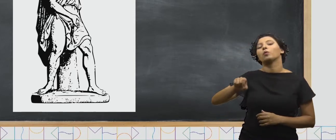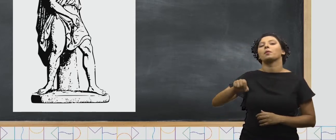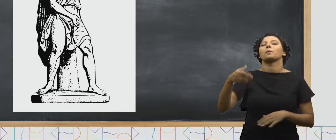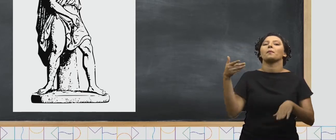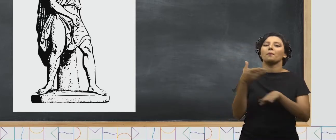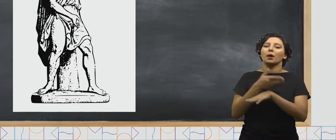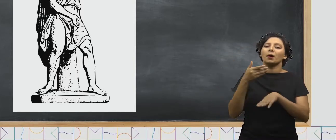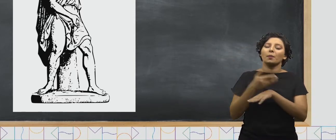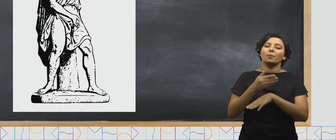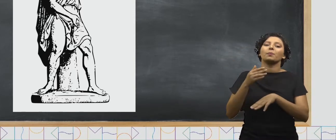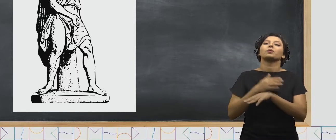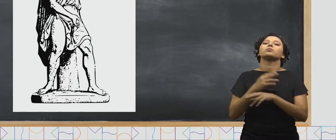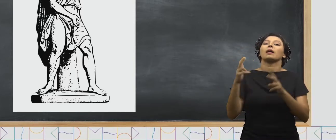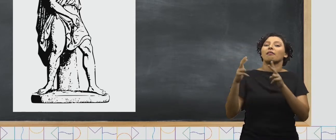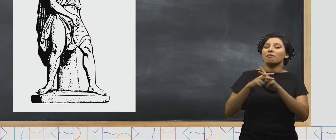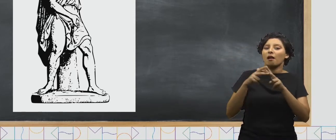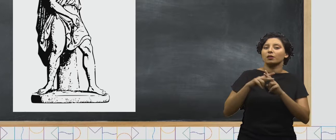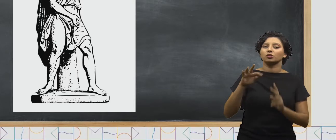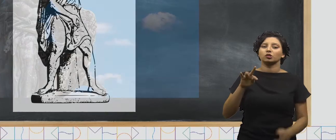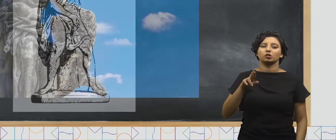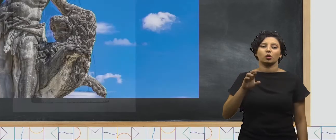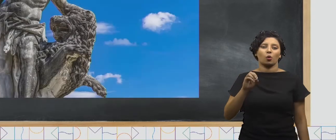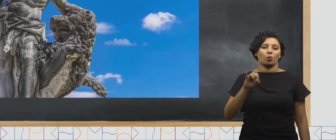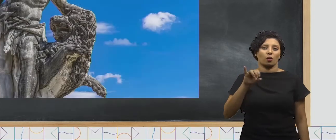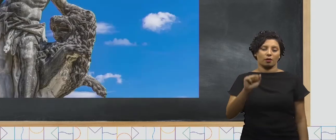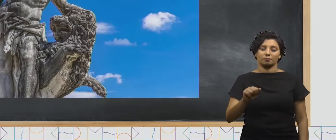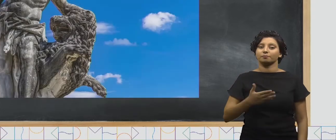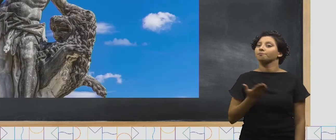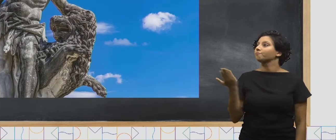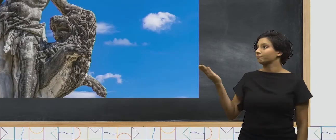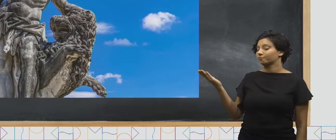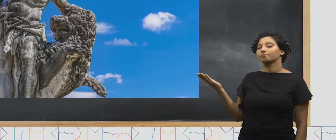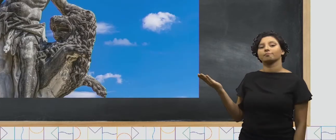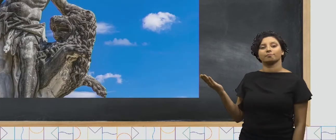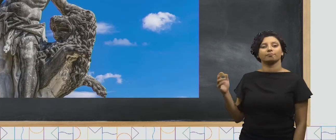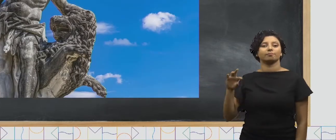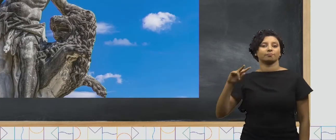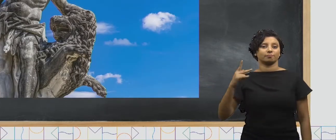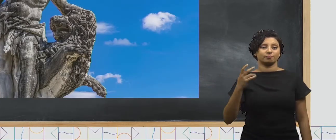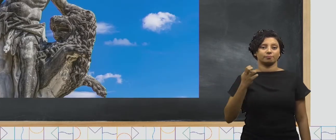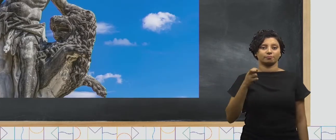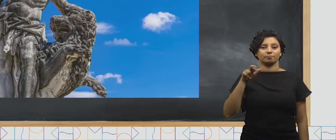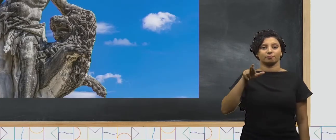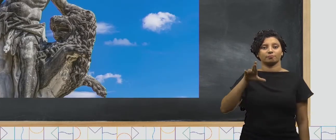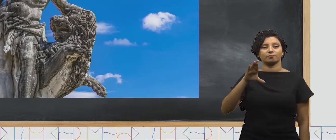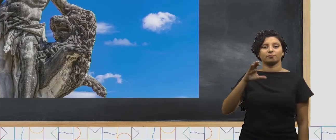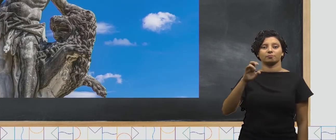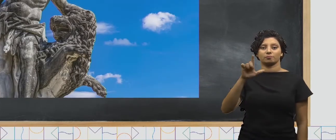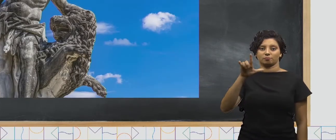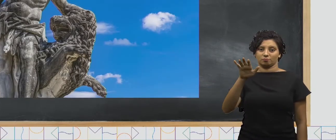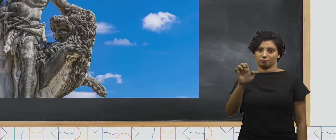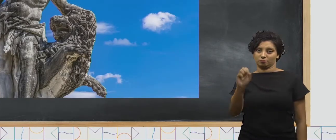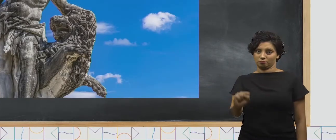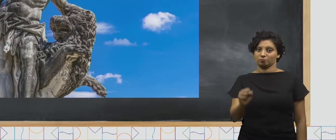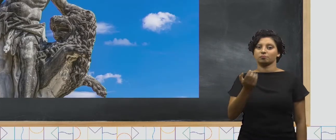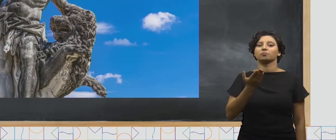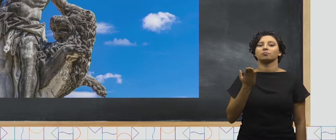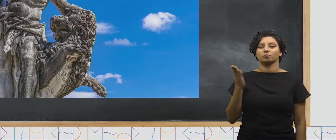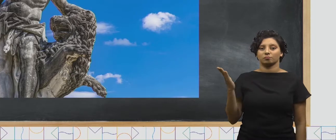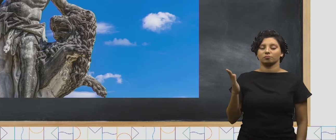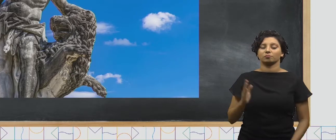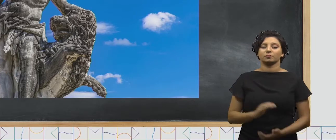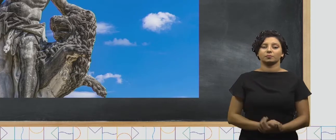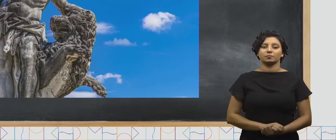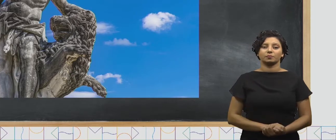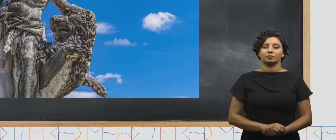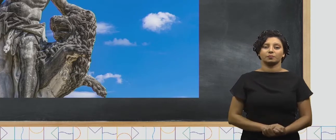sua participação na Guerra de Troia. E, finalmente, chegamos ao herói Hércules. Hércules,